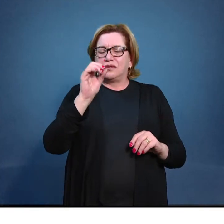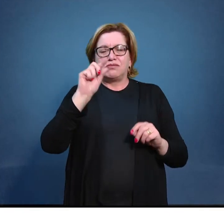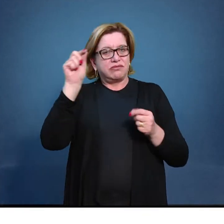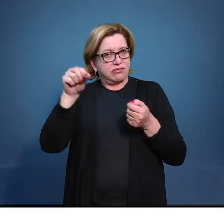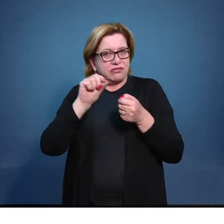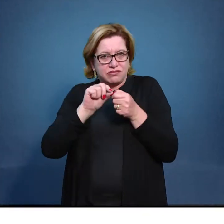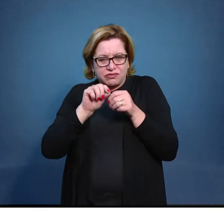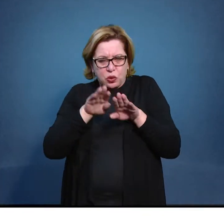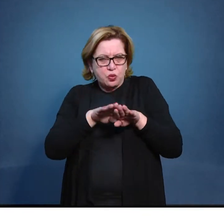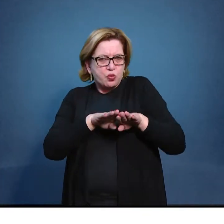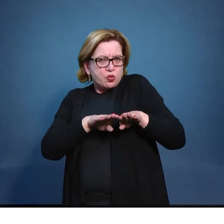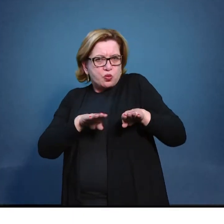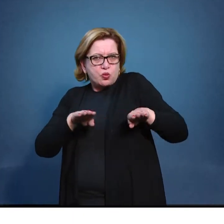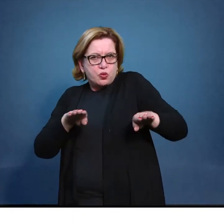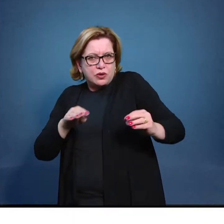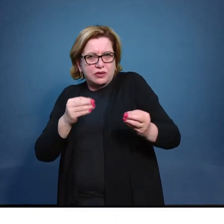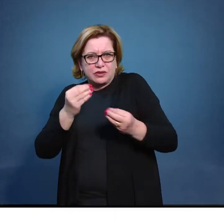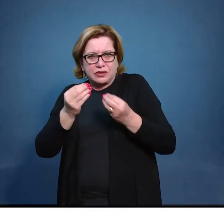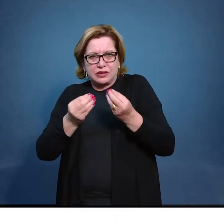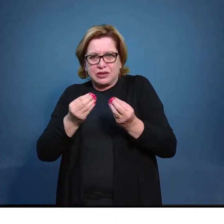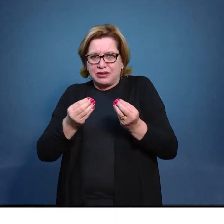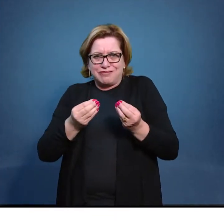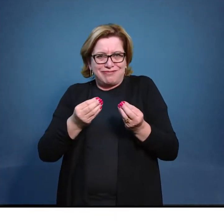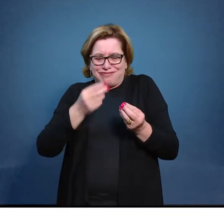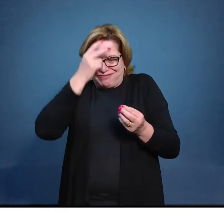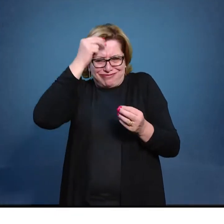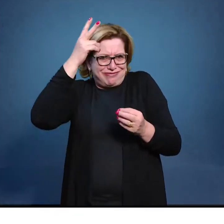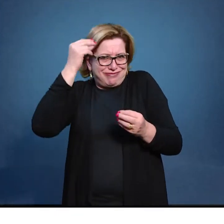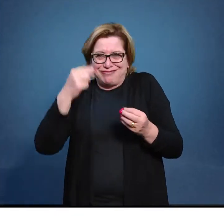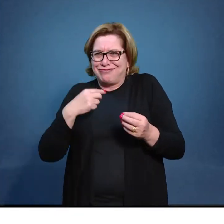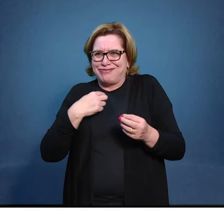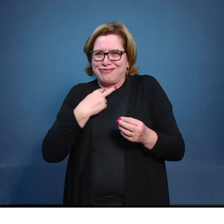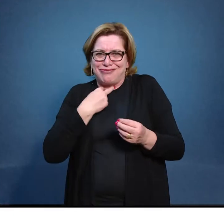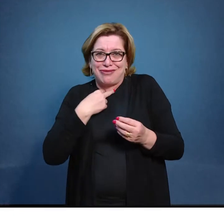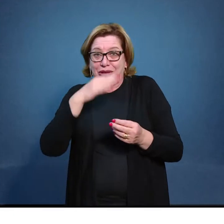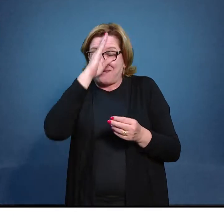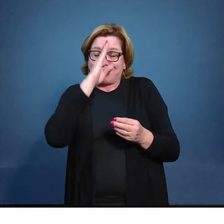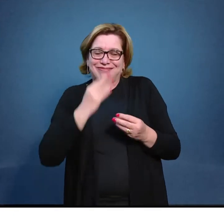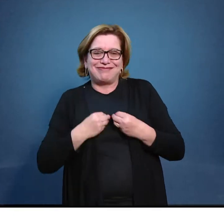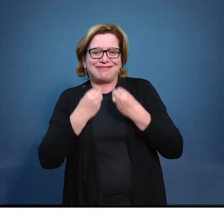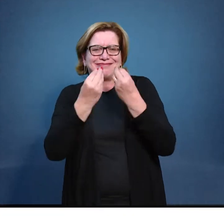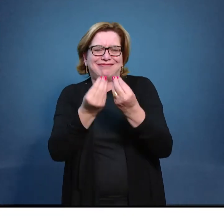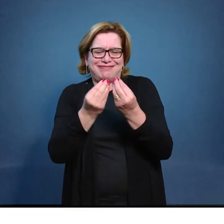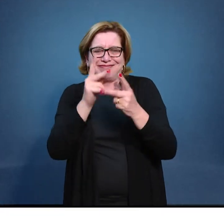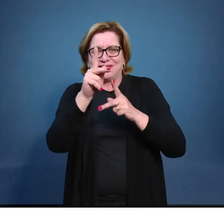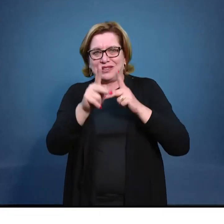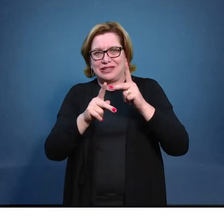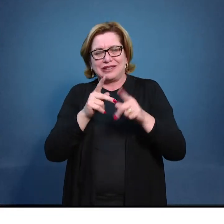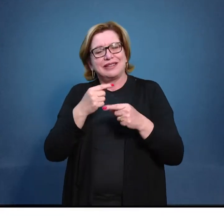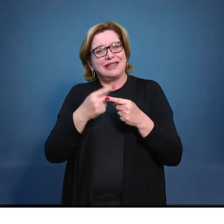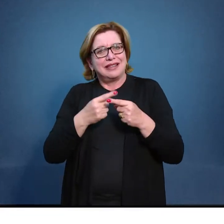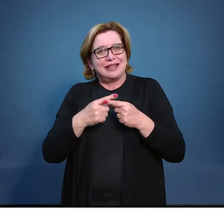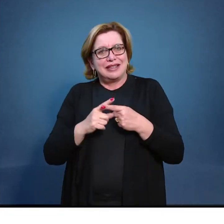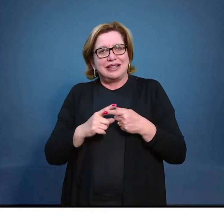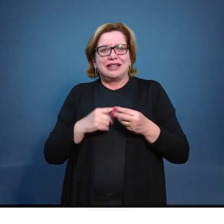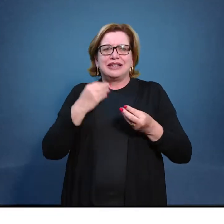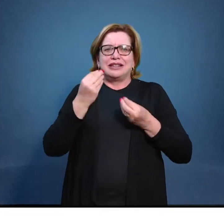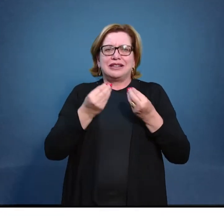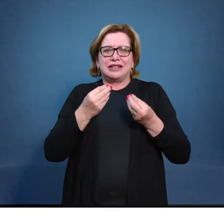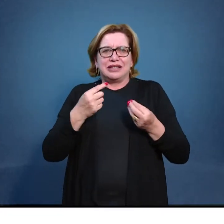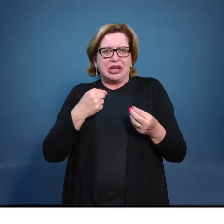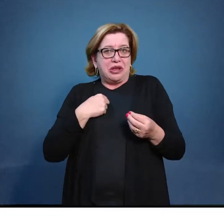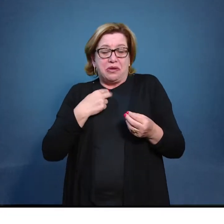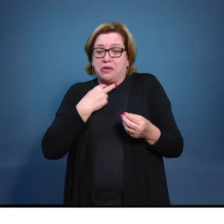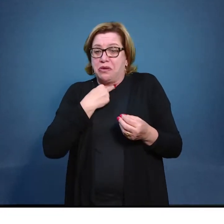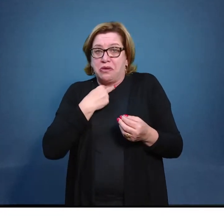feito, o ente público não tem como dar esse asfalto para a coletividade. Afinal, eu